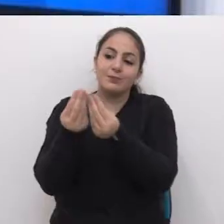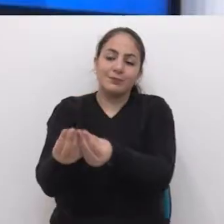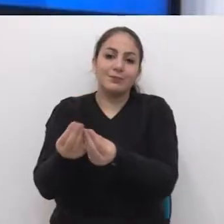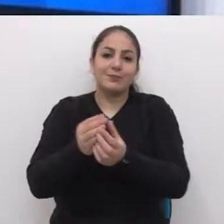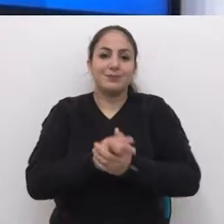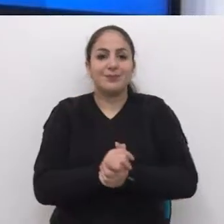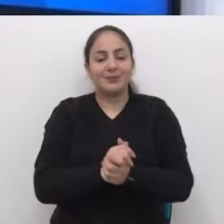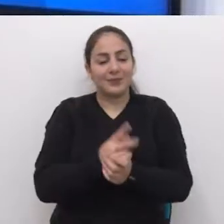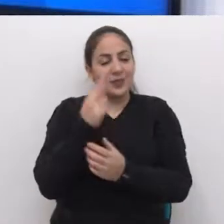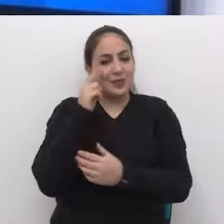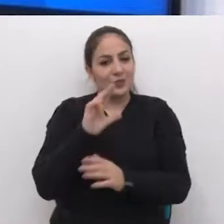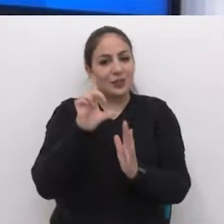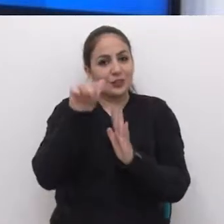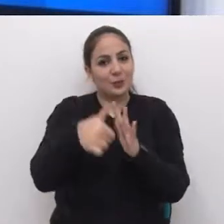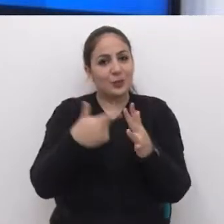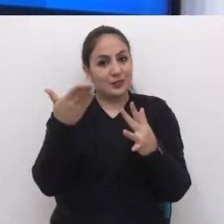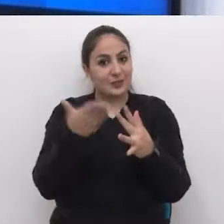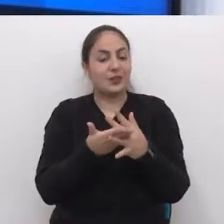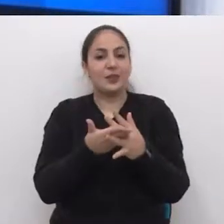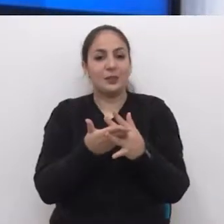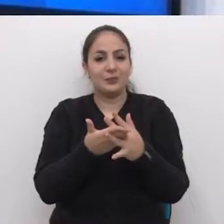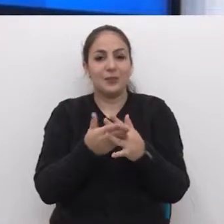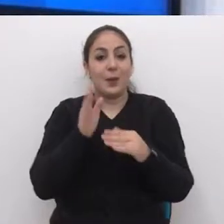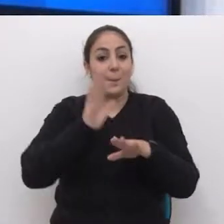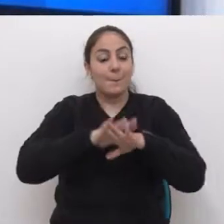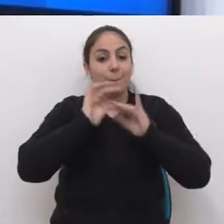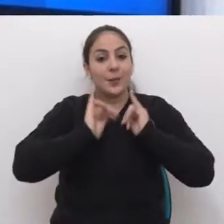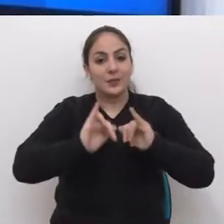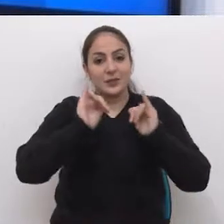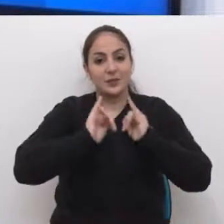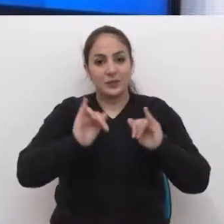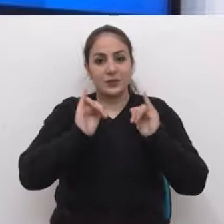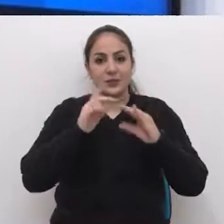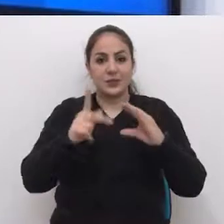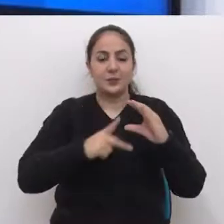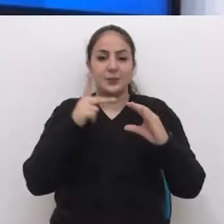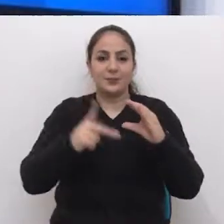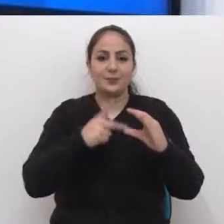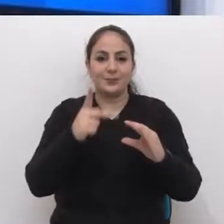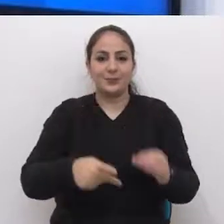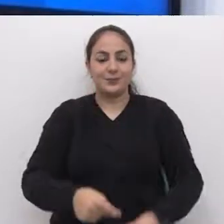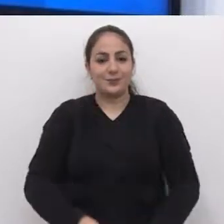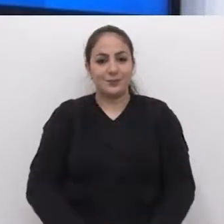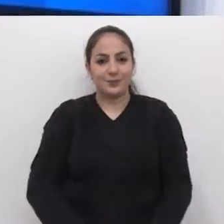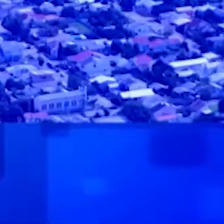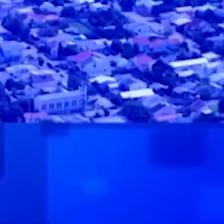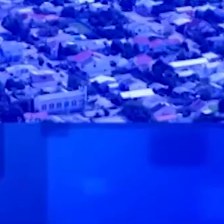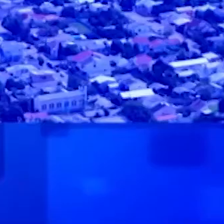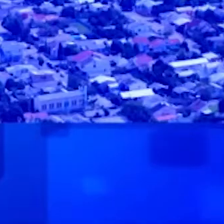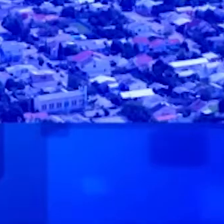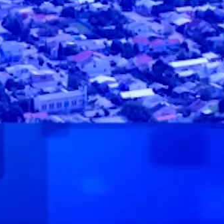próximo. E veja depois do intervalo outras informações do Parlamento Municipal.